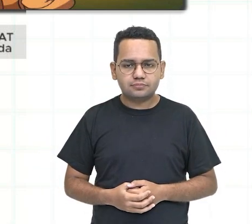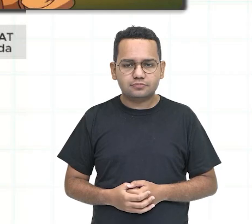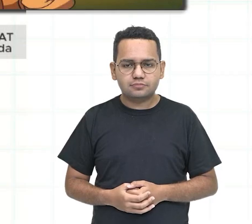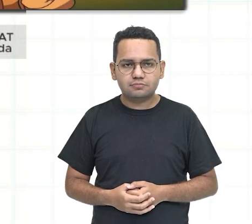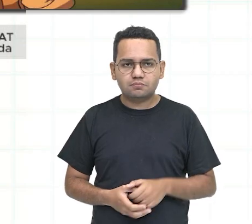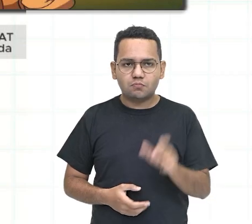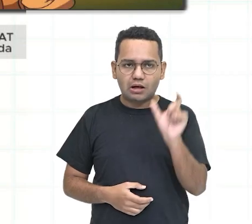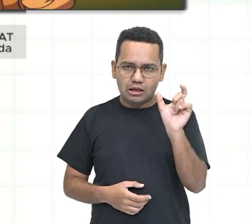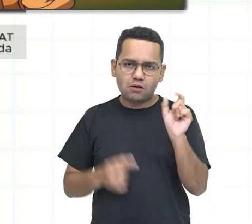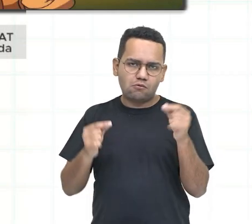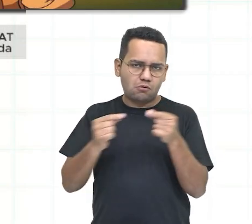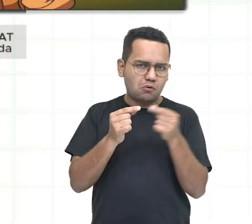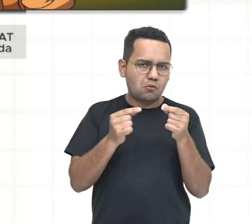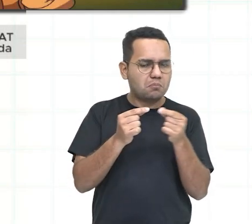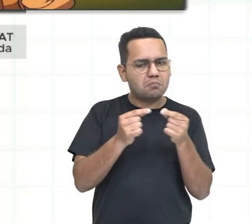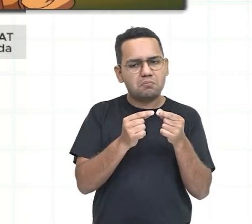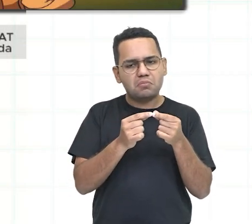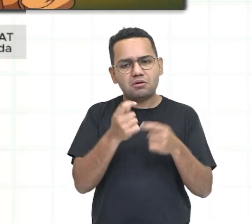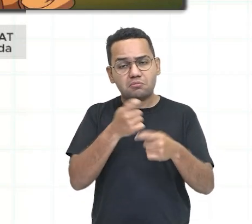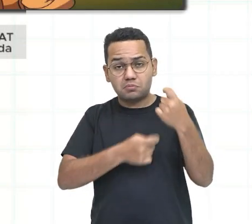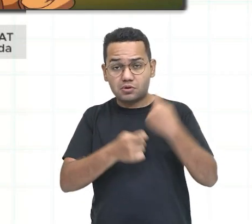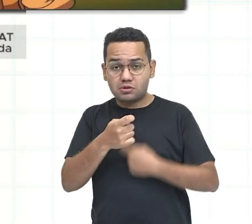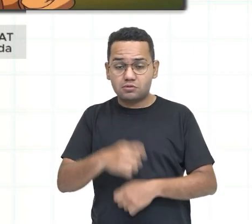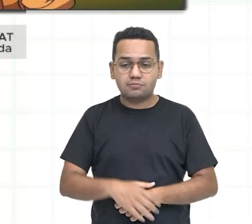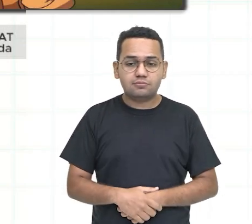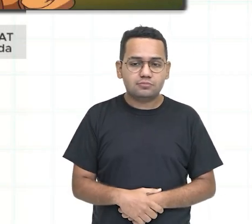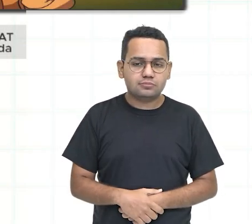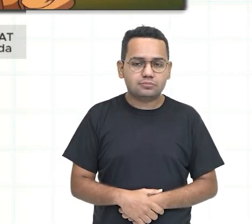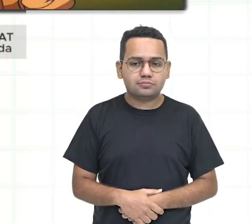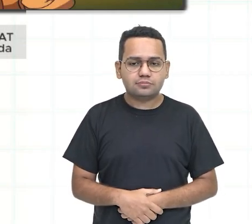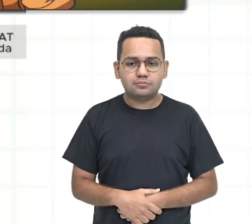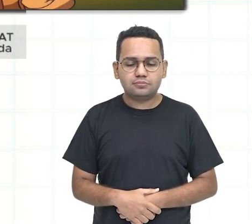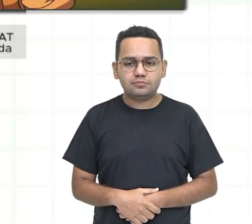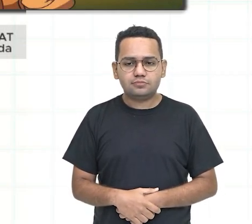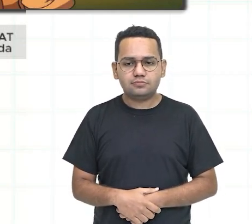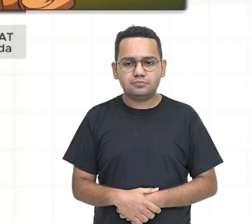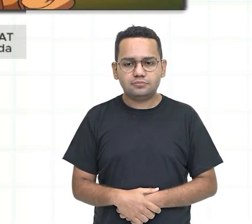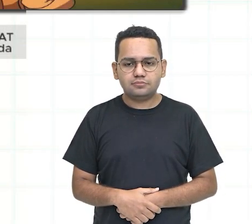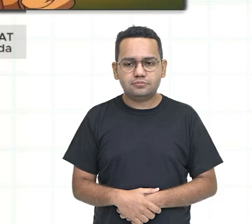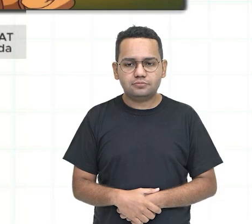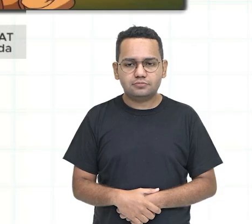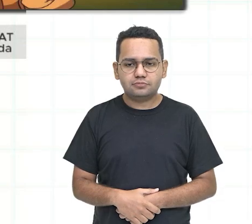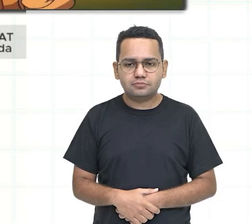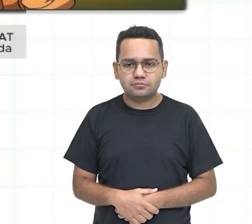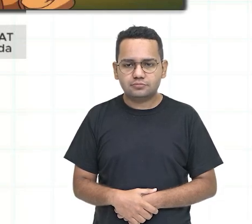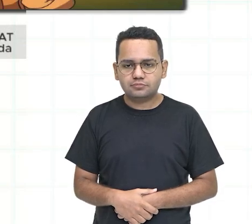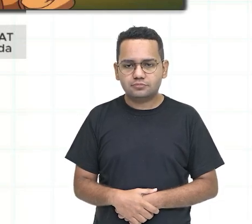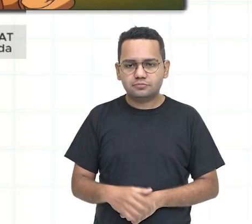Administrative, que mais? Teaching,